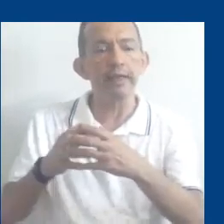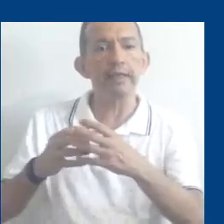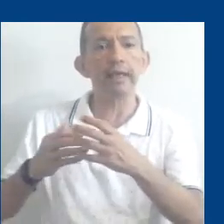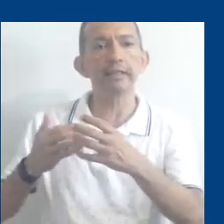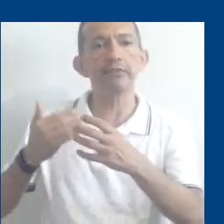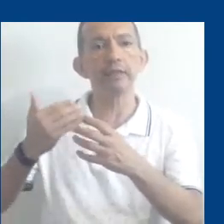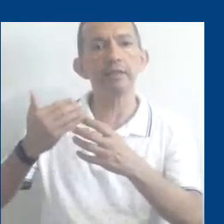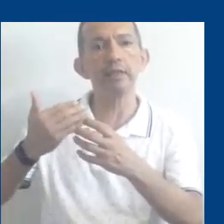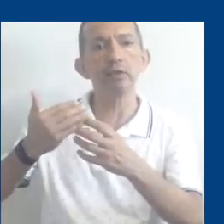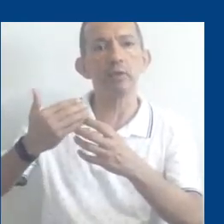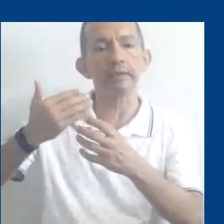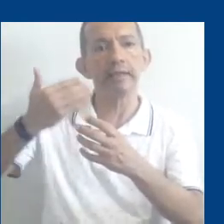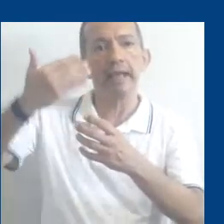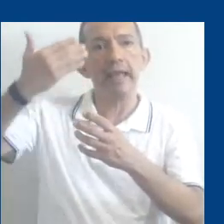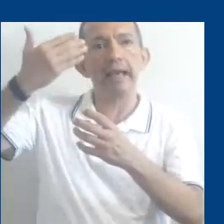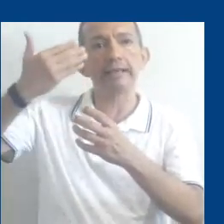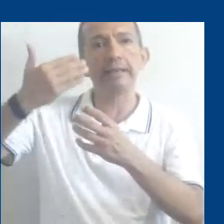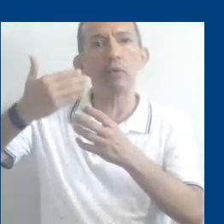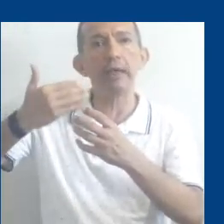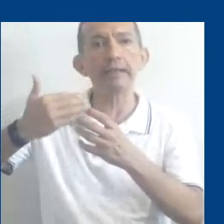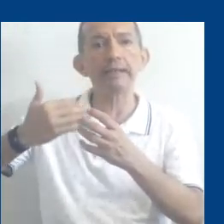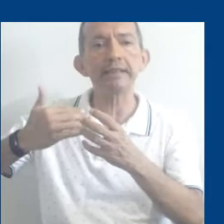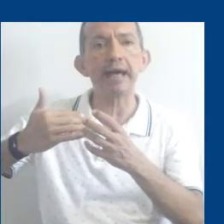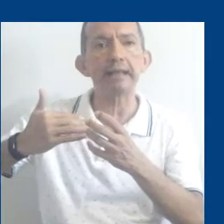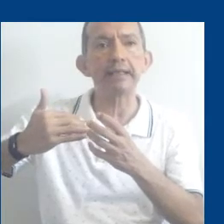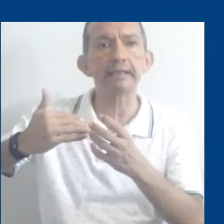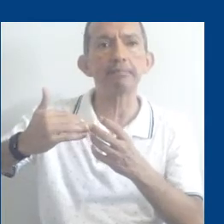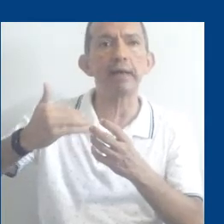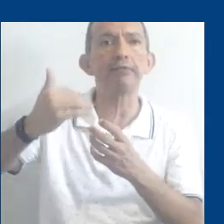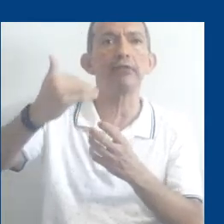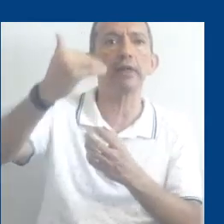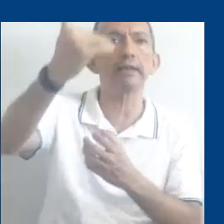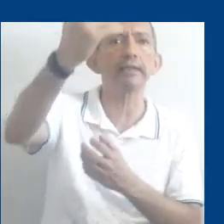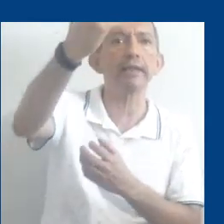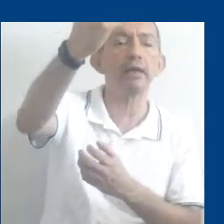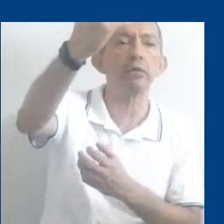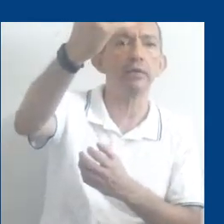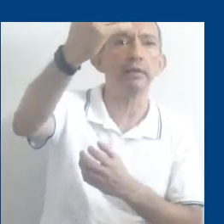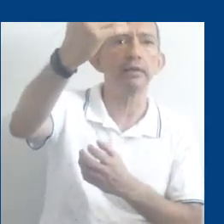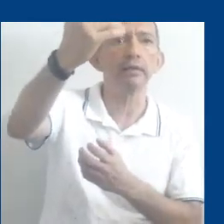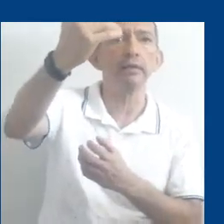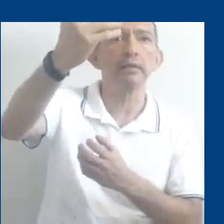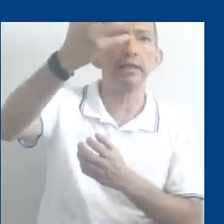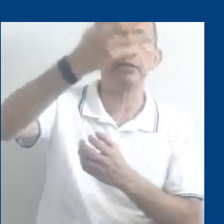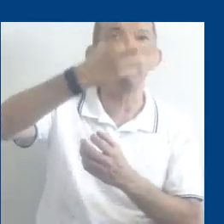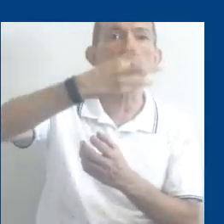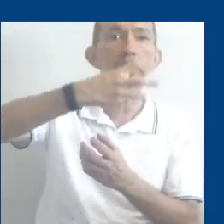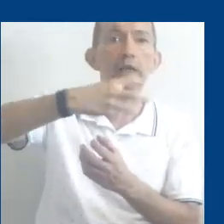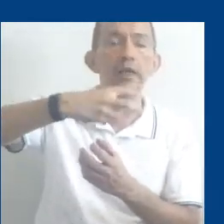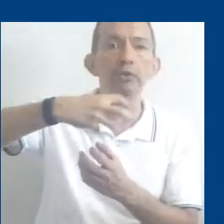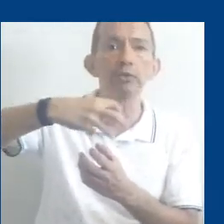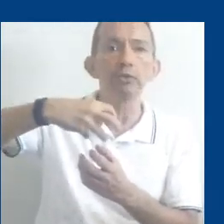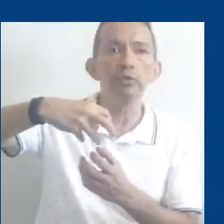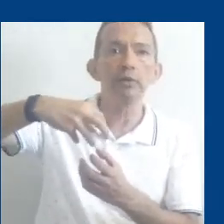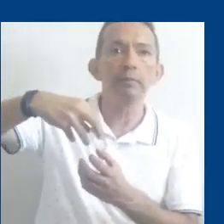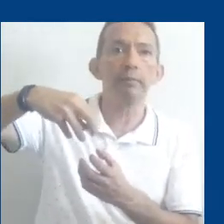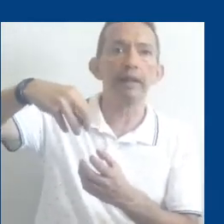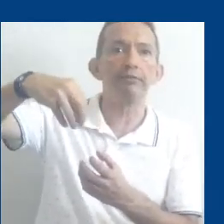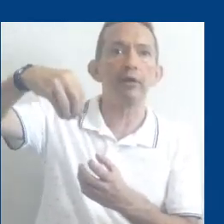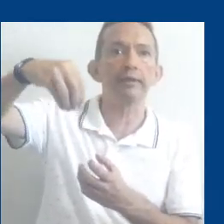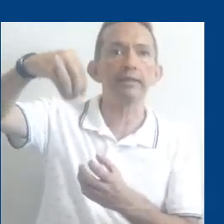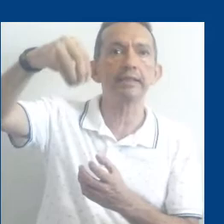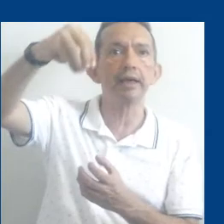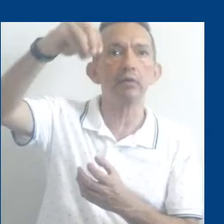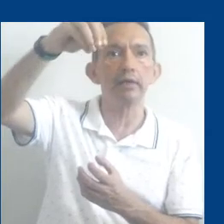vesículas, e essas vesículas, elas são lançadas para fora da célula. Elas vão migrando